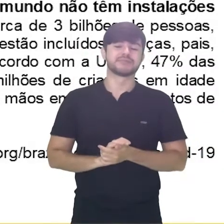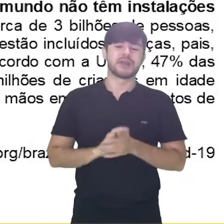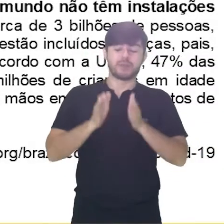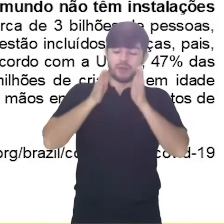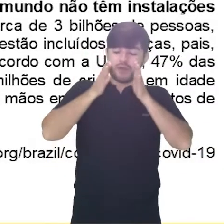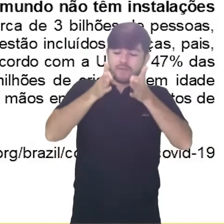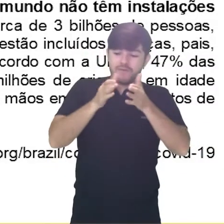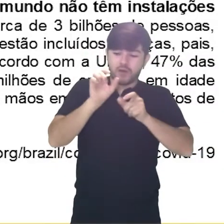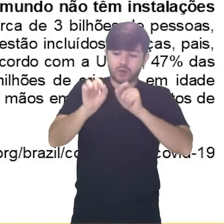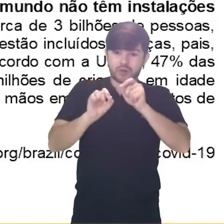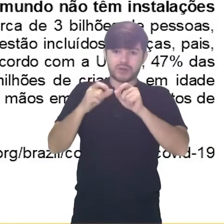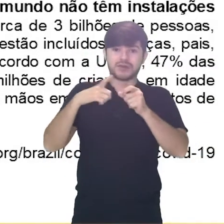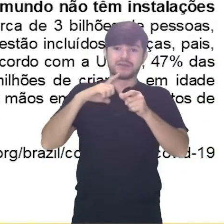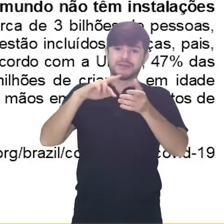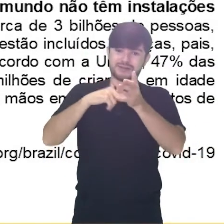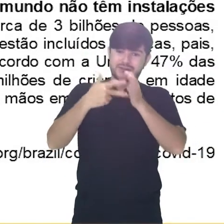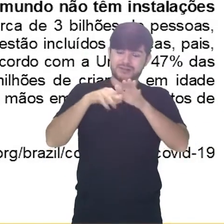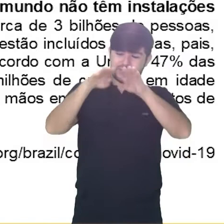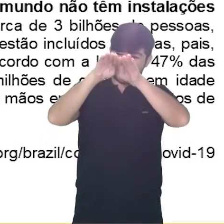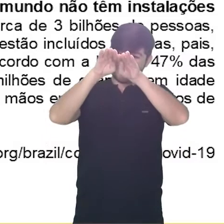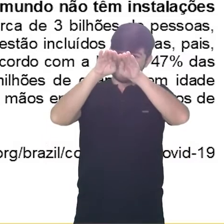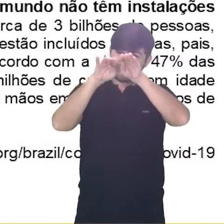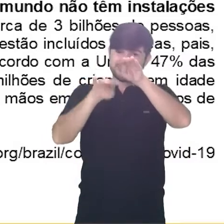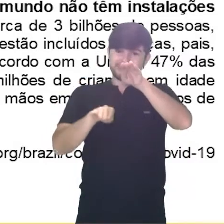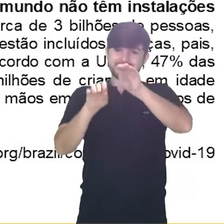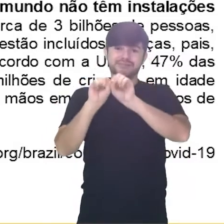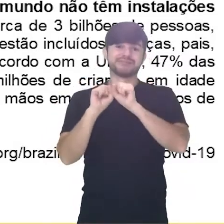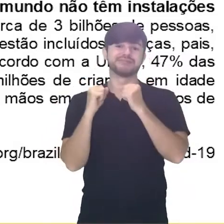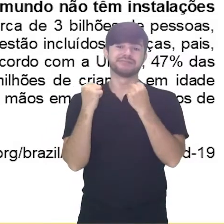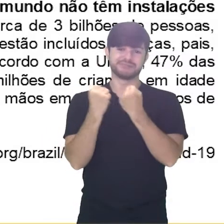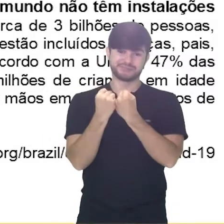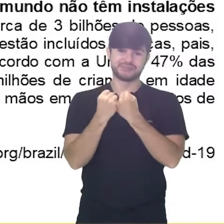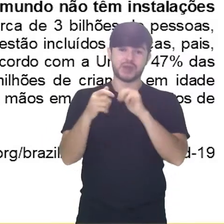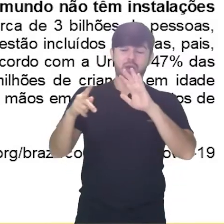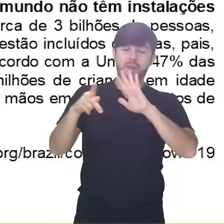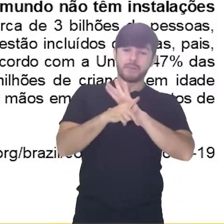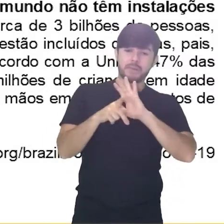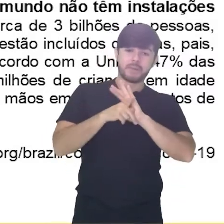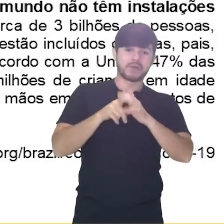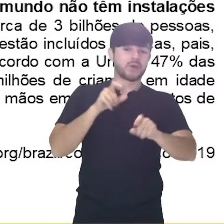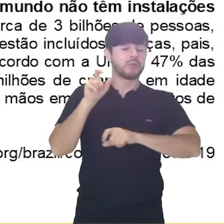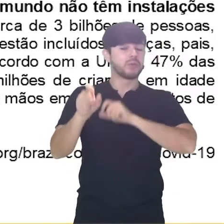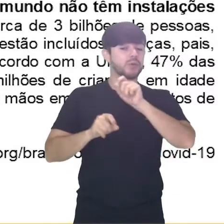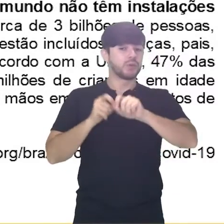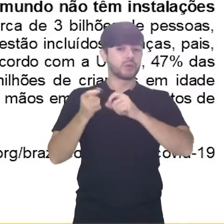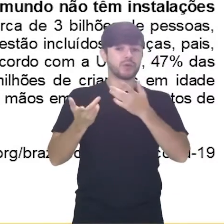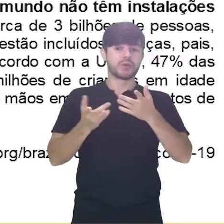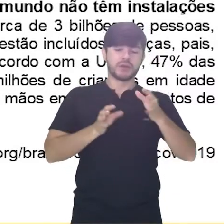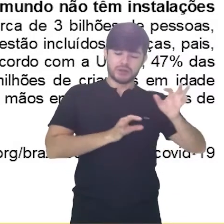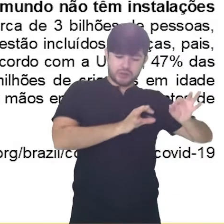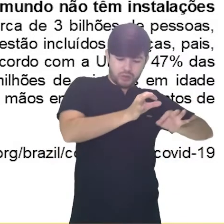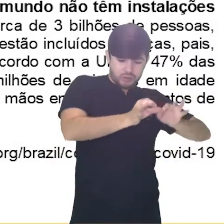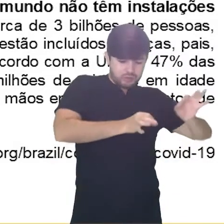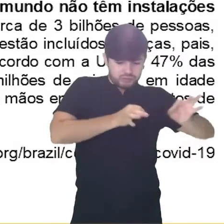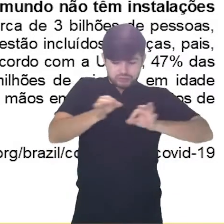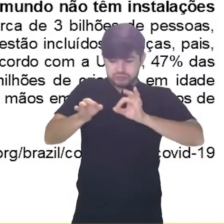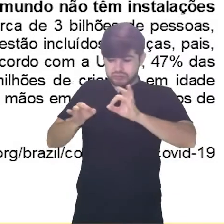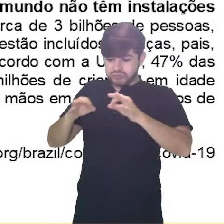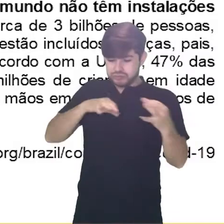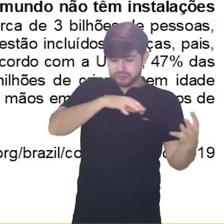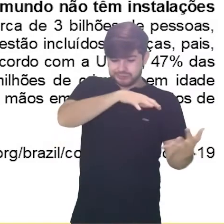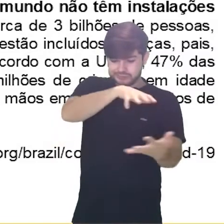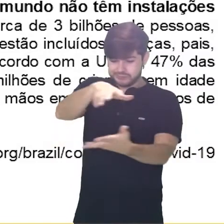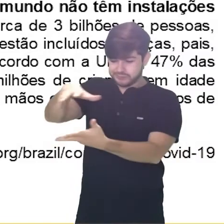com a questão da desigualdade social dentro do contexto que a gente tem dessa ordem mundial, no mundo